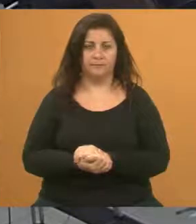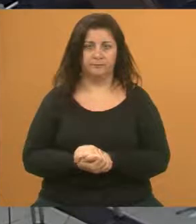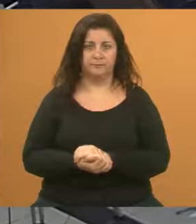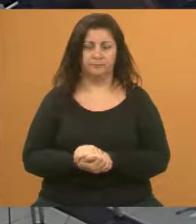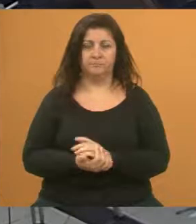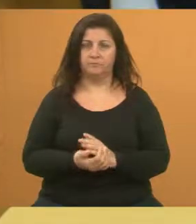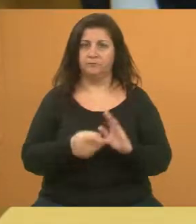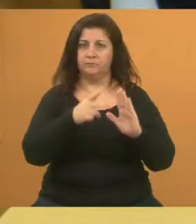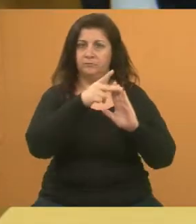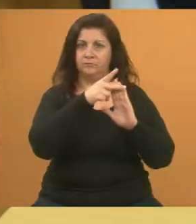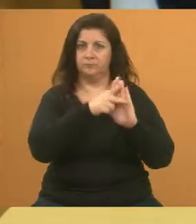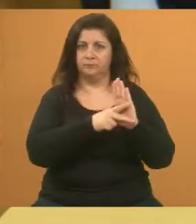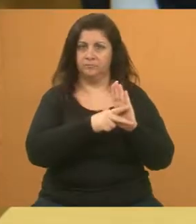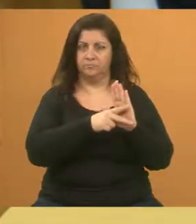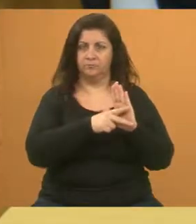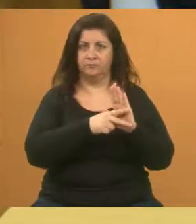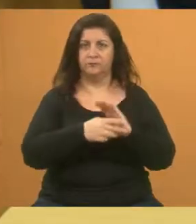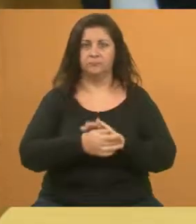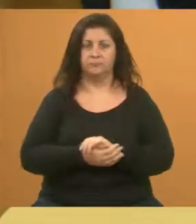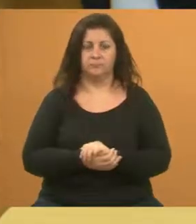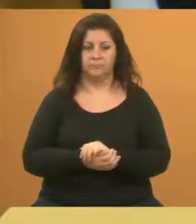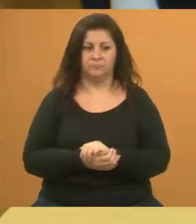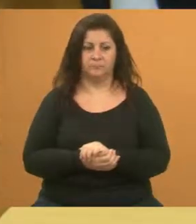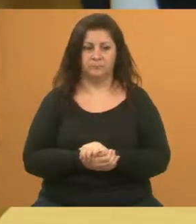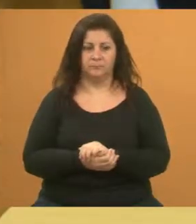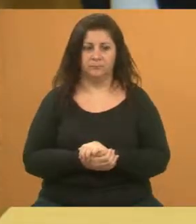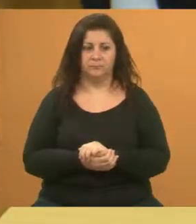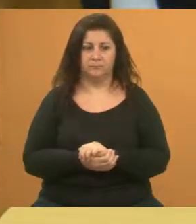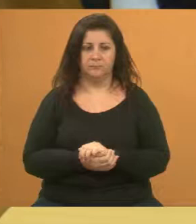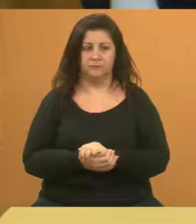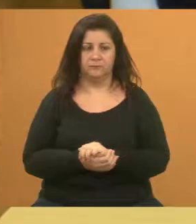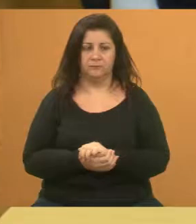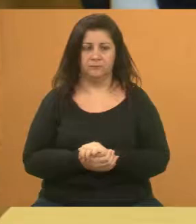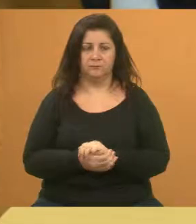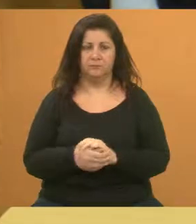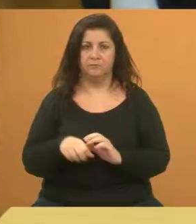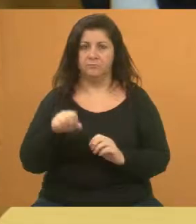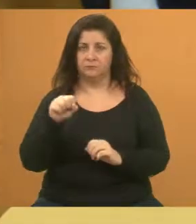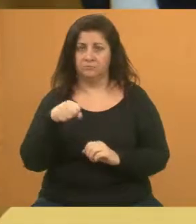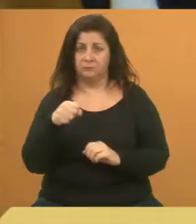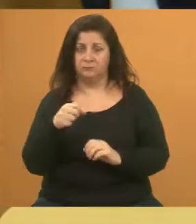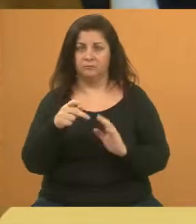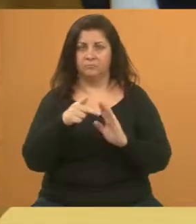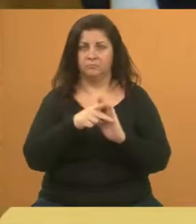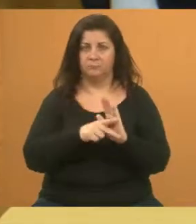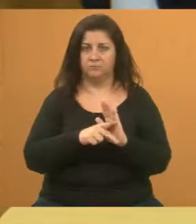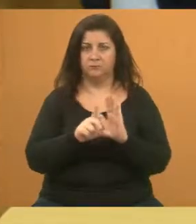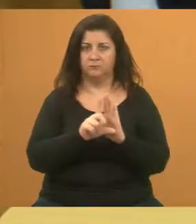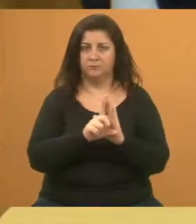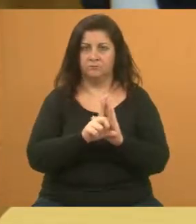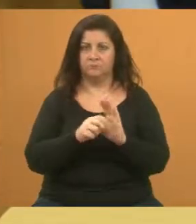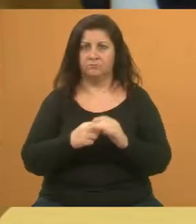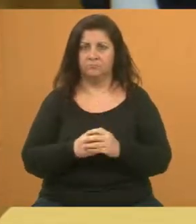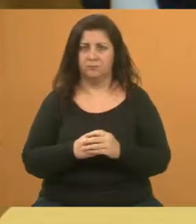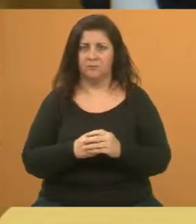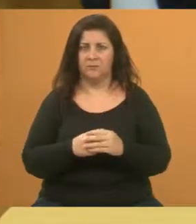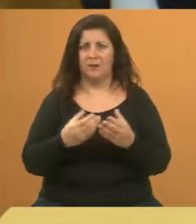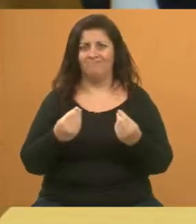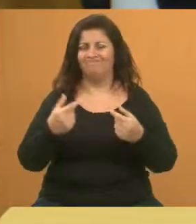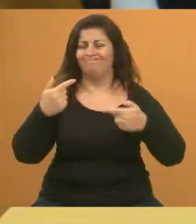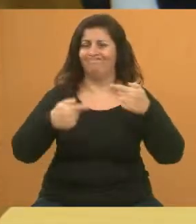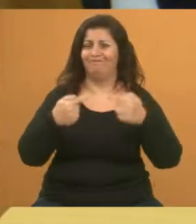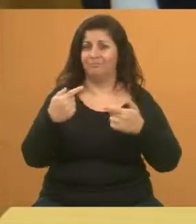Bom, esse projeto realmente é um projeto que, por um lado, um pouco